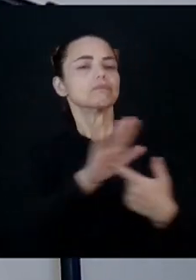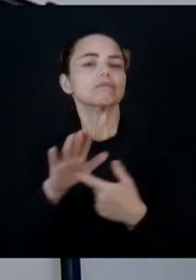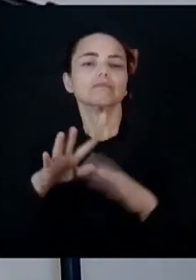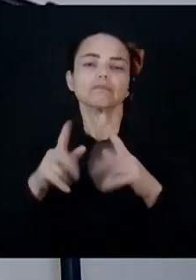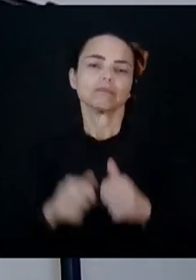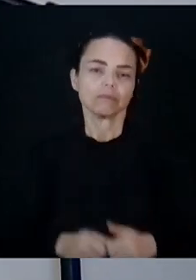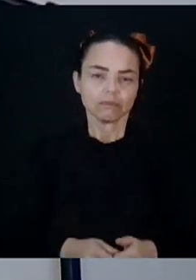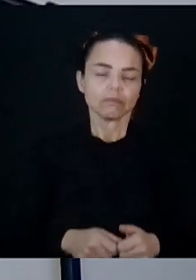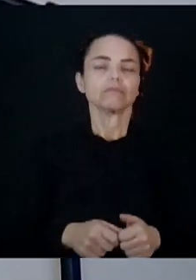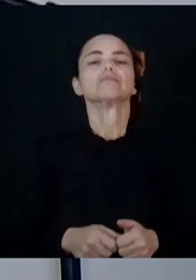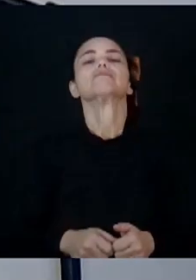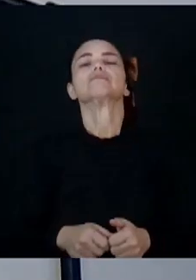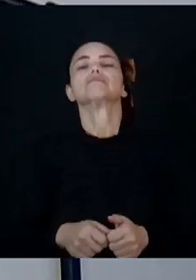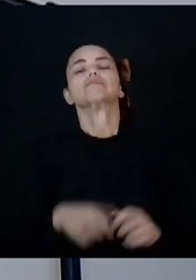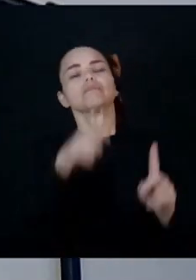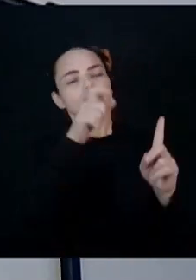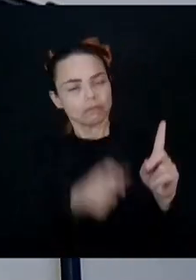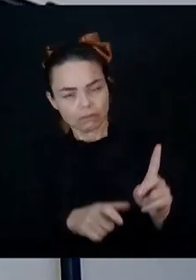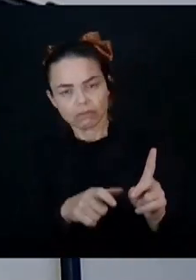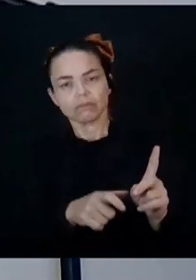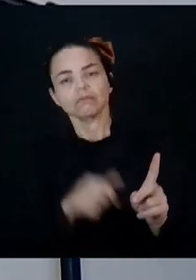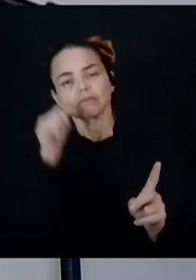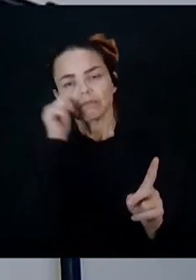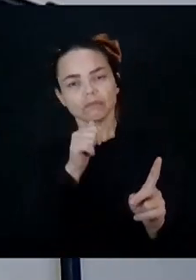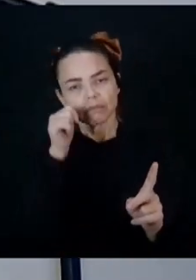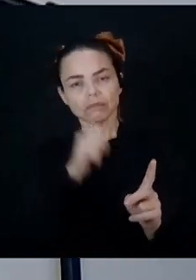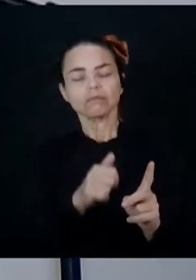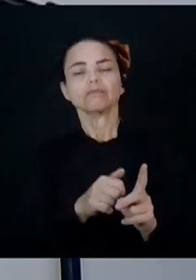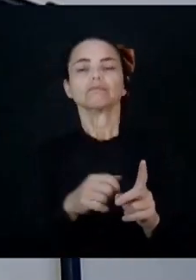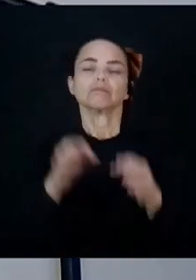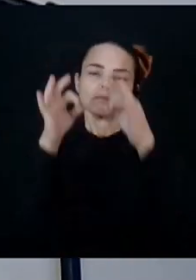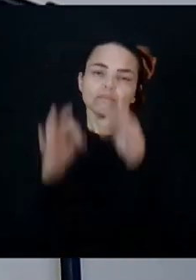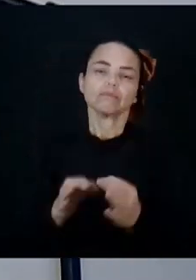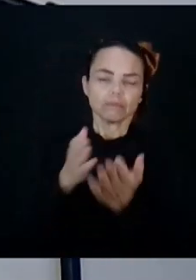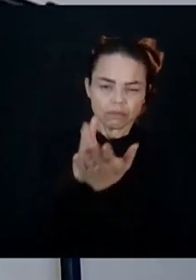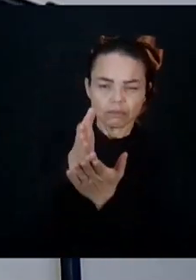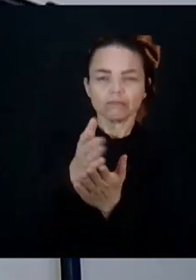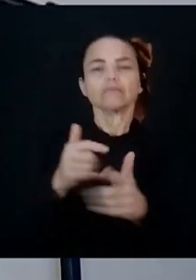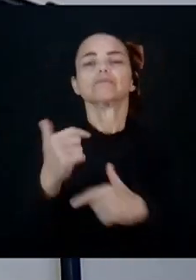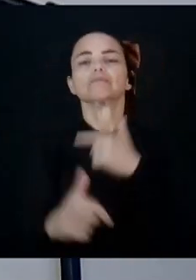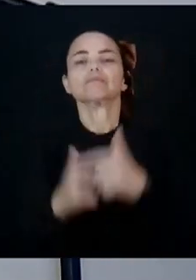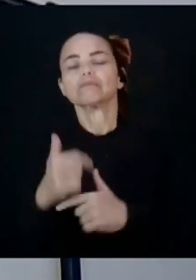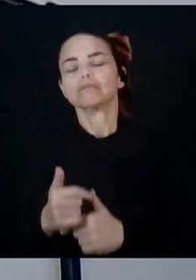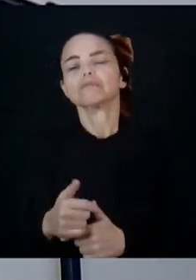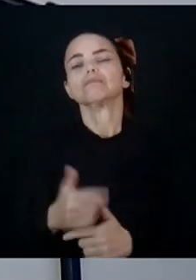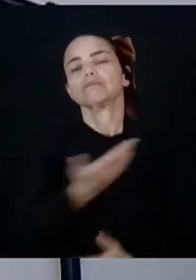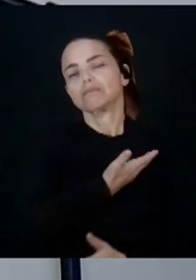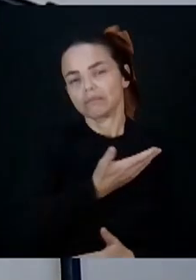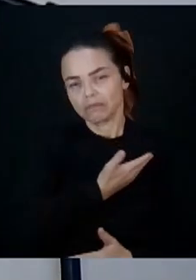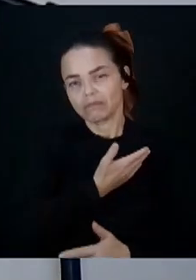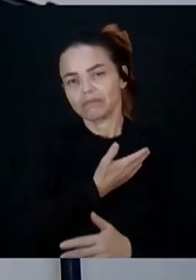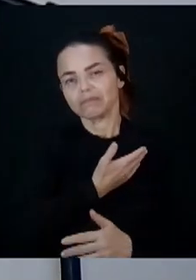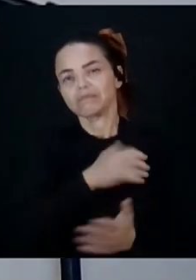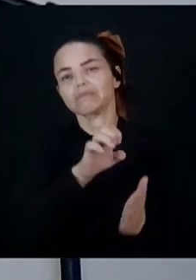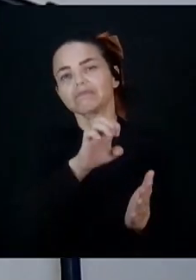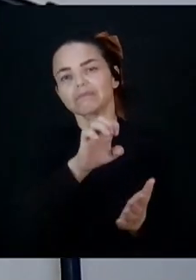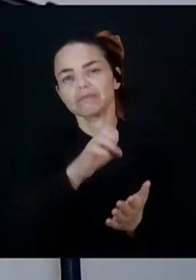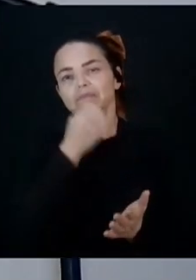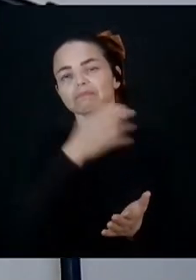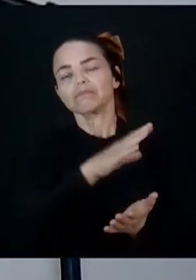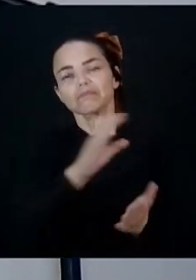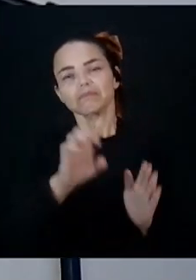que és como uma mulher íntegra, trabalhadora, amiga e inspiradora. Em nome da Casa